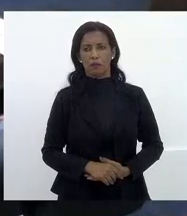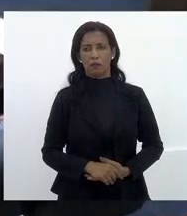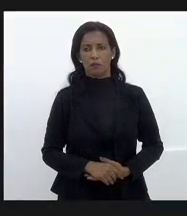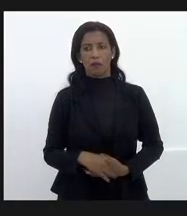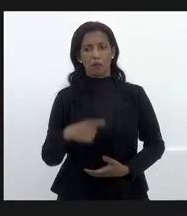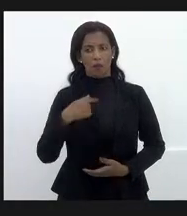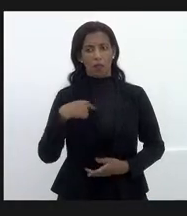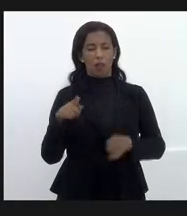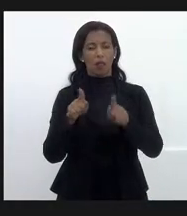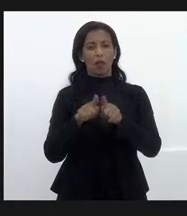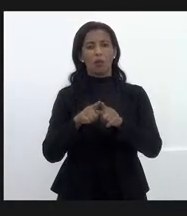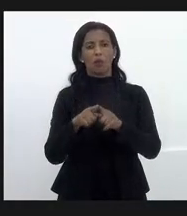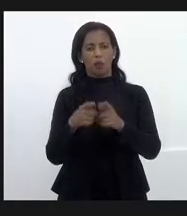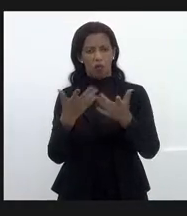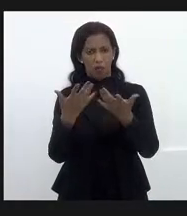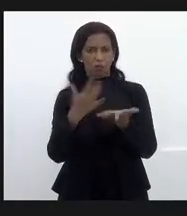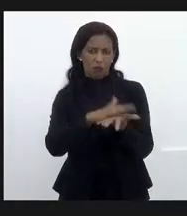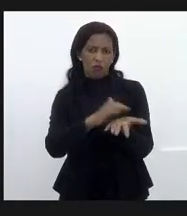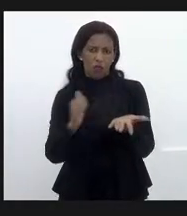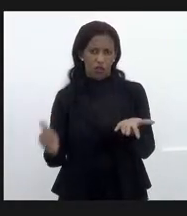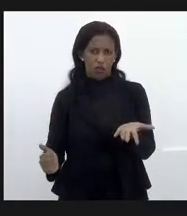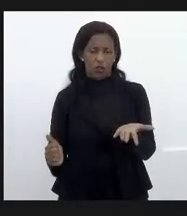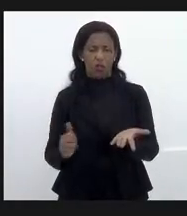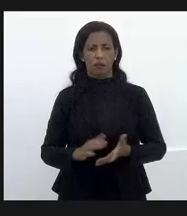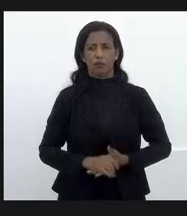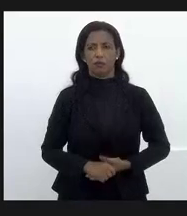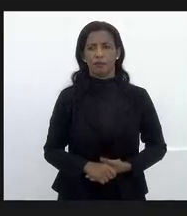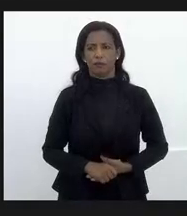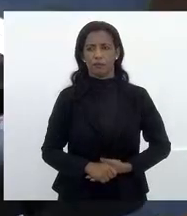aceitando a sua solicitação presidente